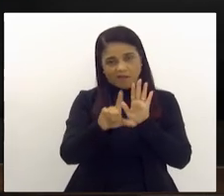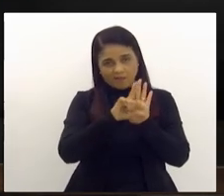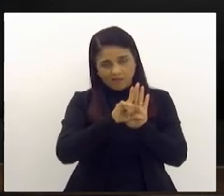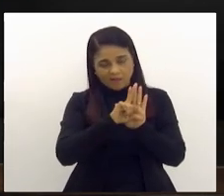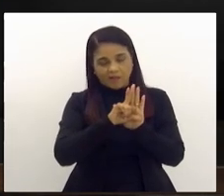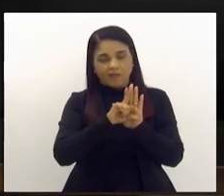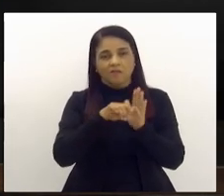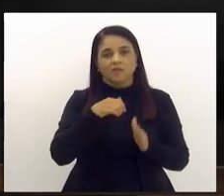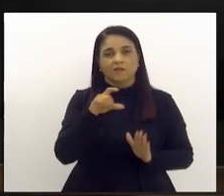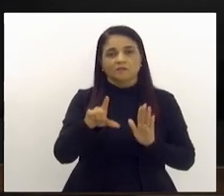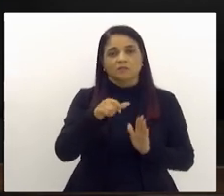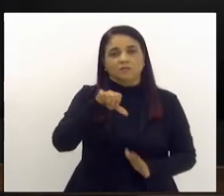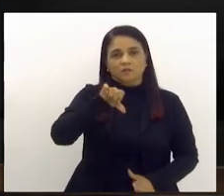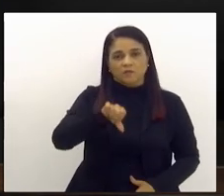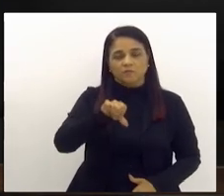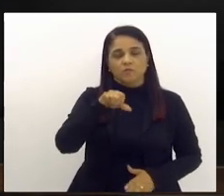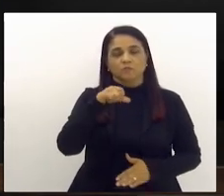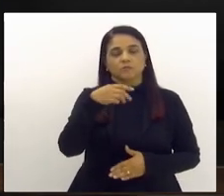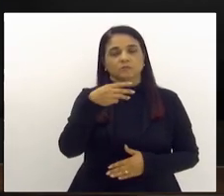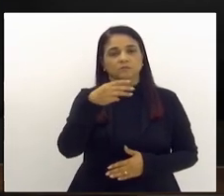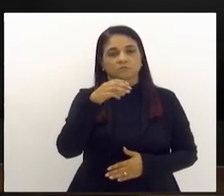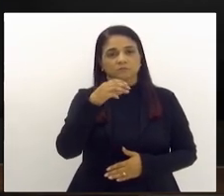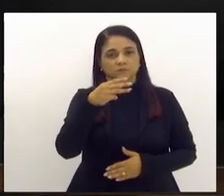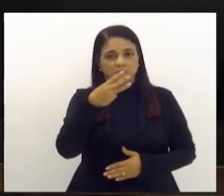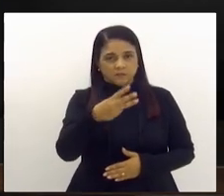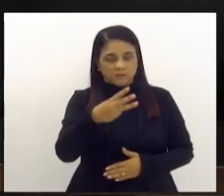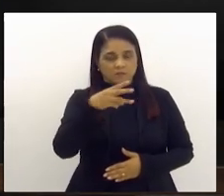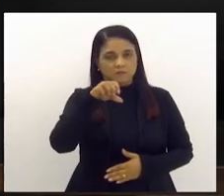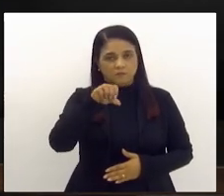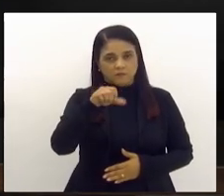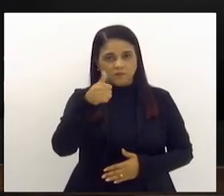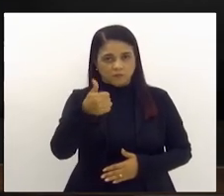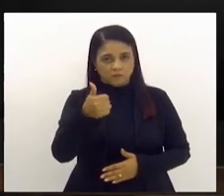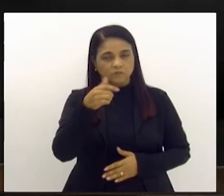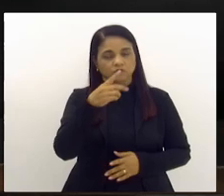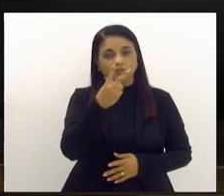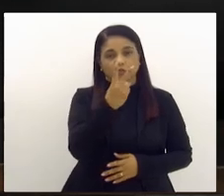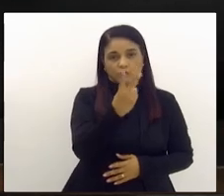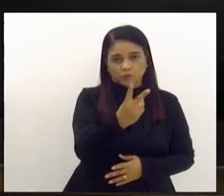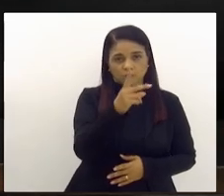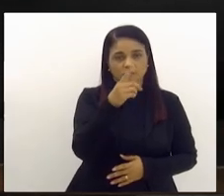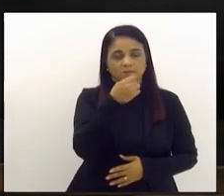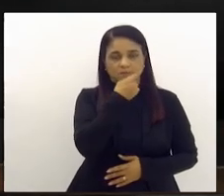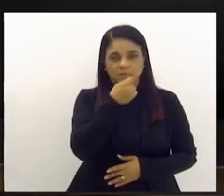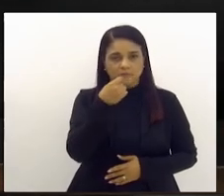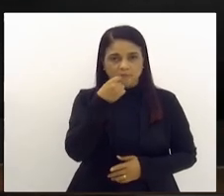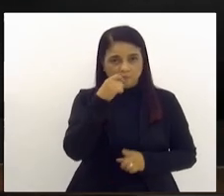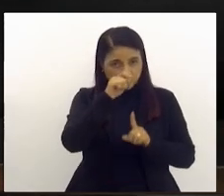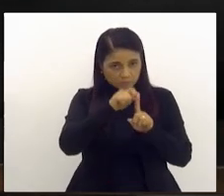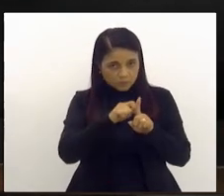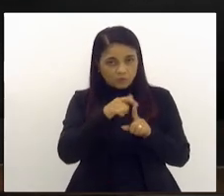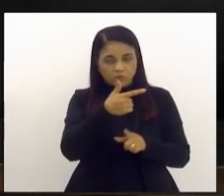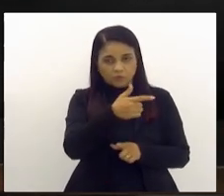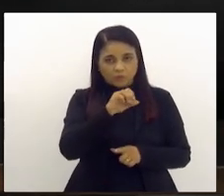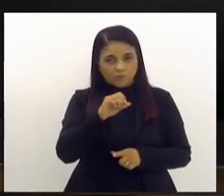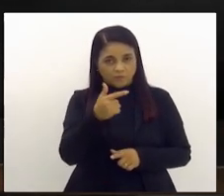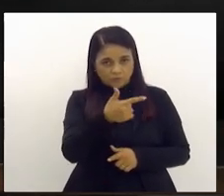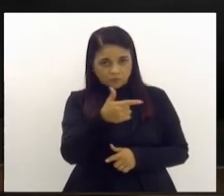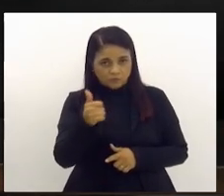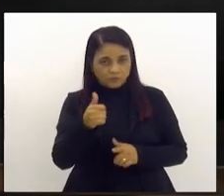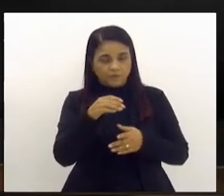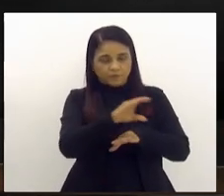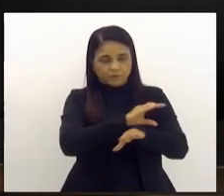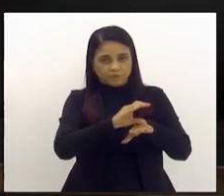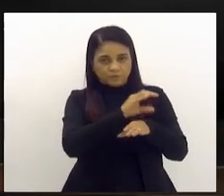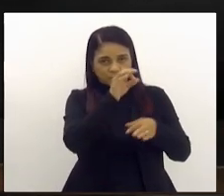número 9.391, de 2 de setembro de 2021. Pareceres das Comissões de